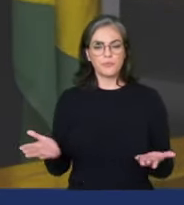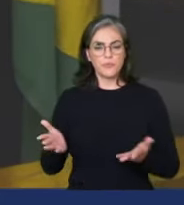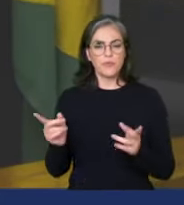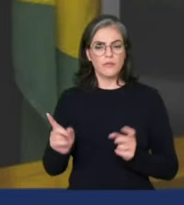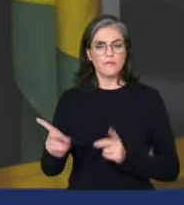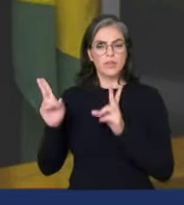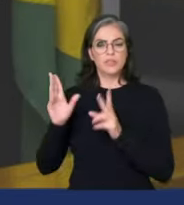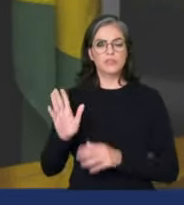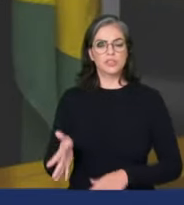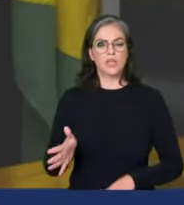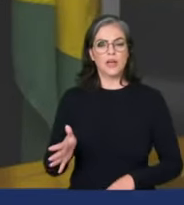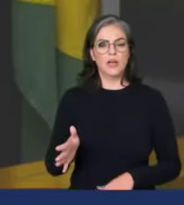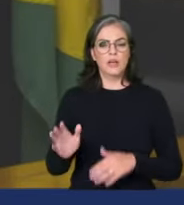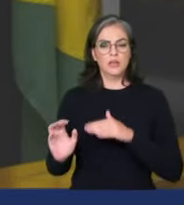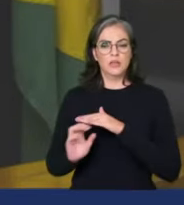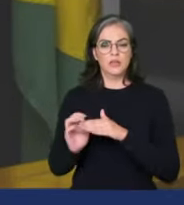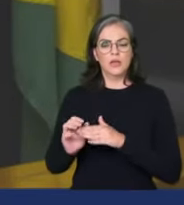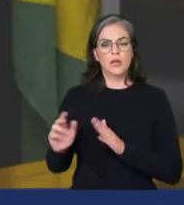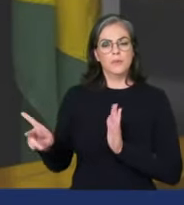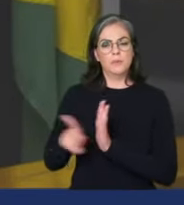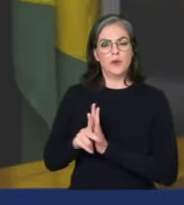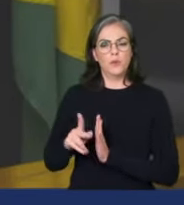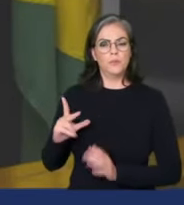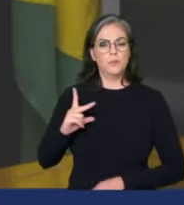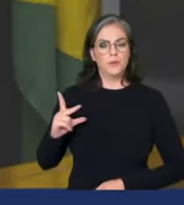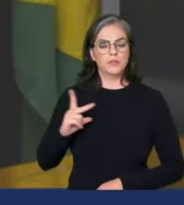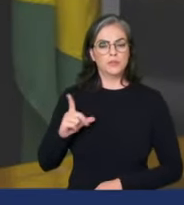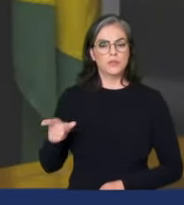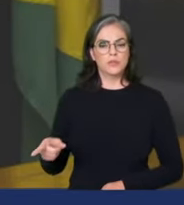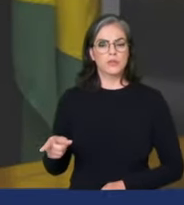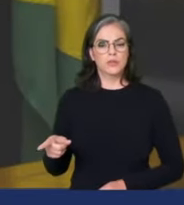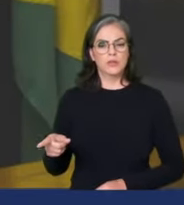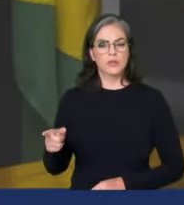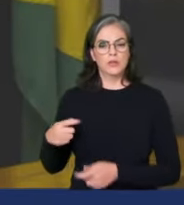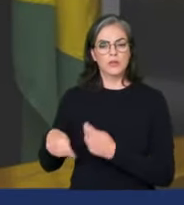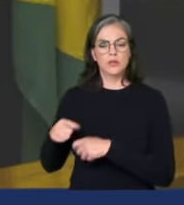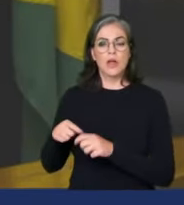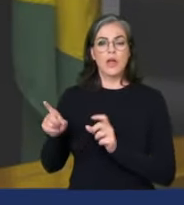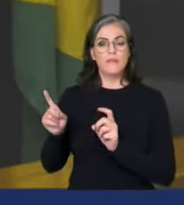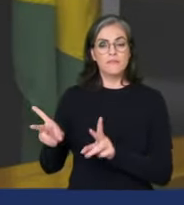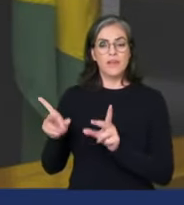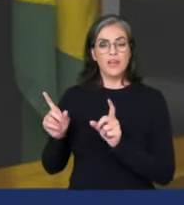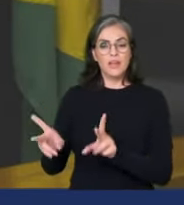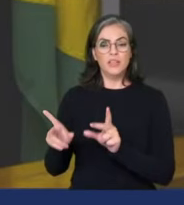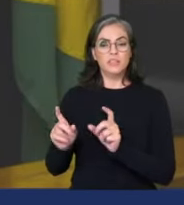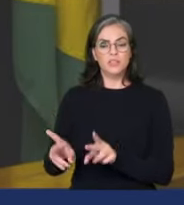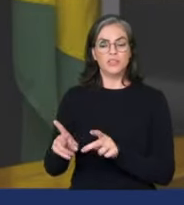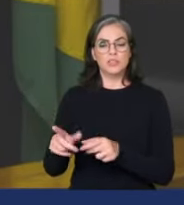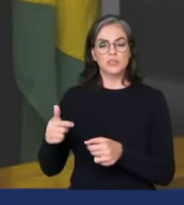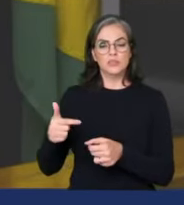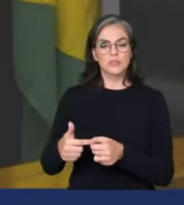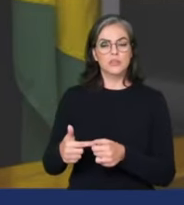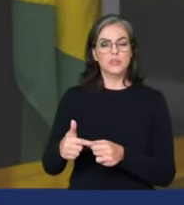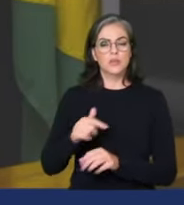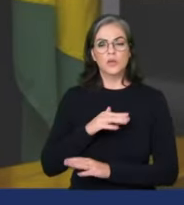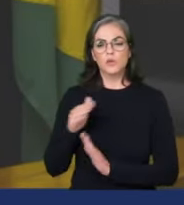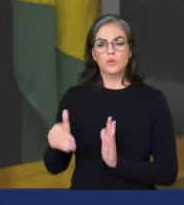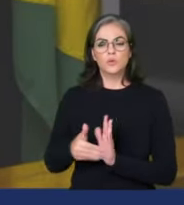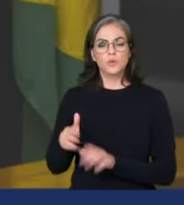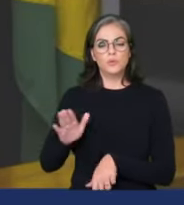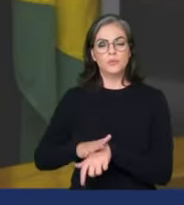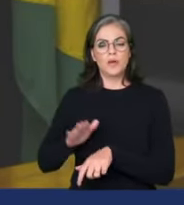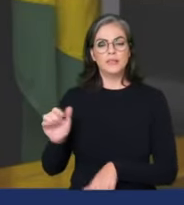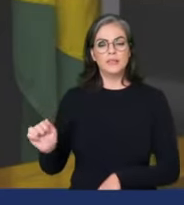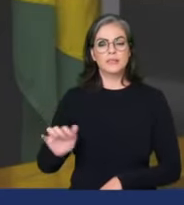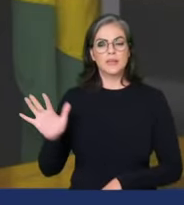um monopólio regional privado na Bahia, a Bahia hoje vende a gasolina, o diesel, o gás de cozinha mais caros do Brasil.